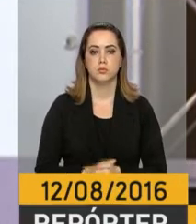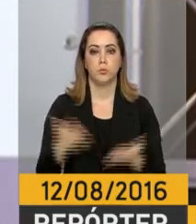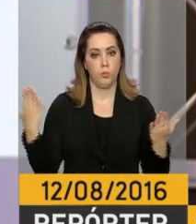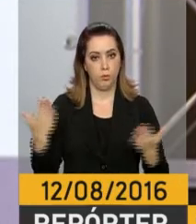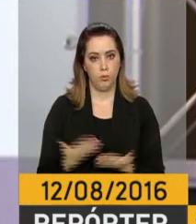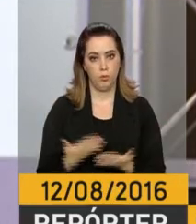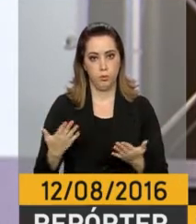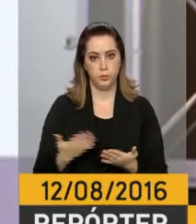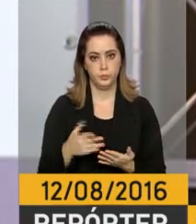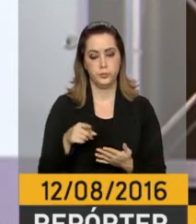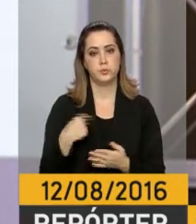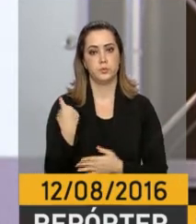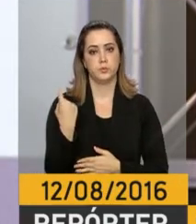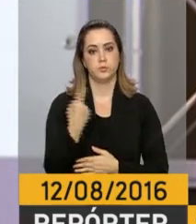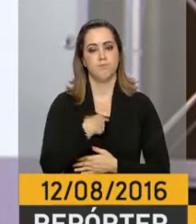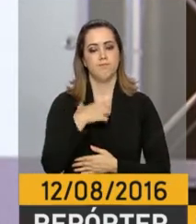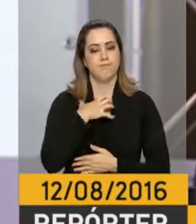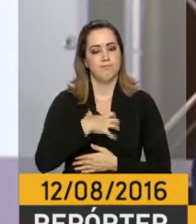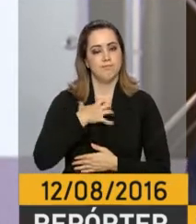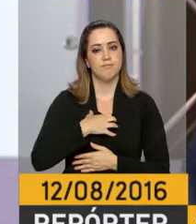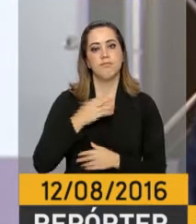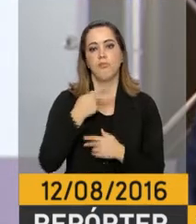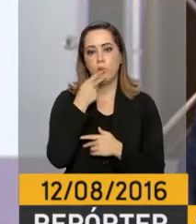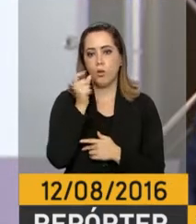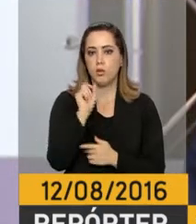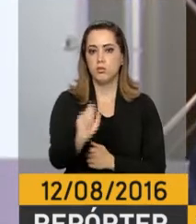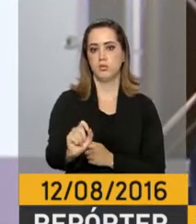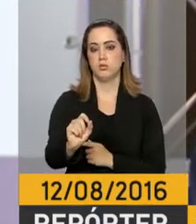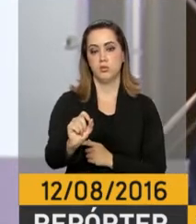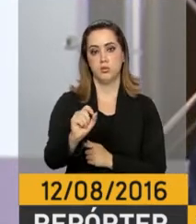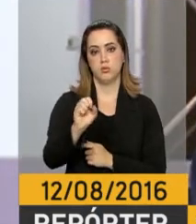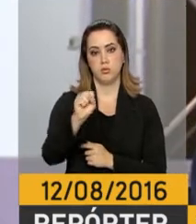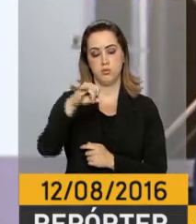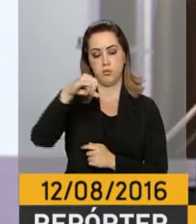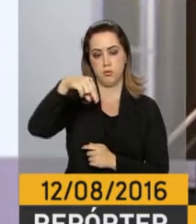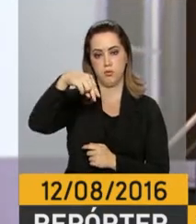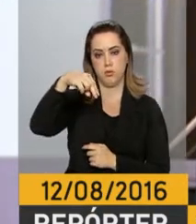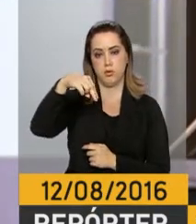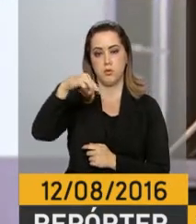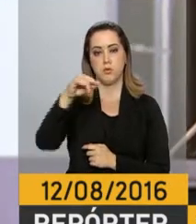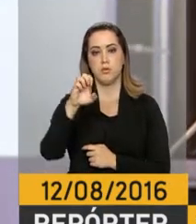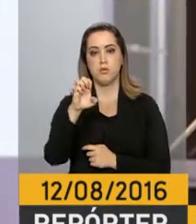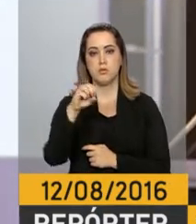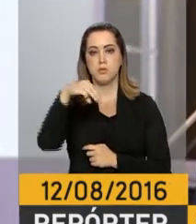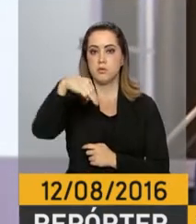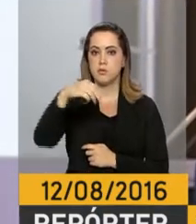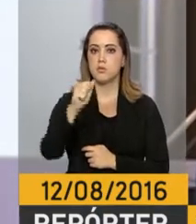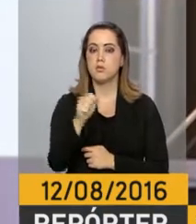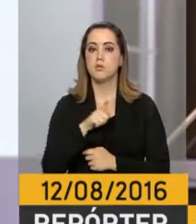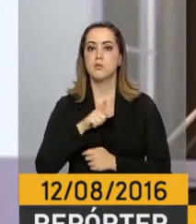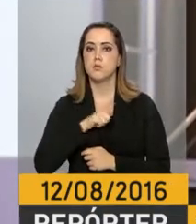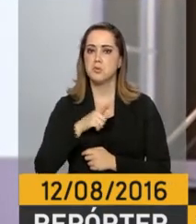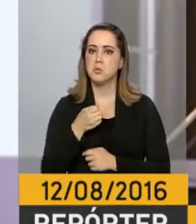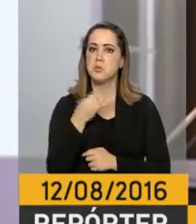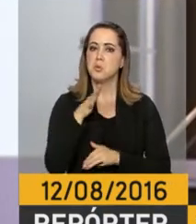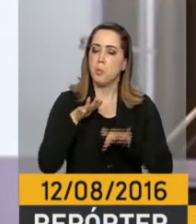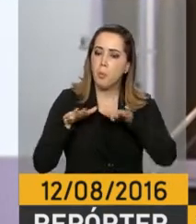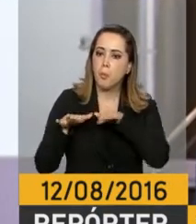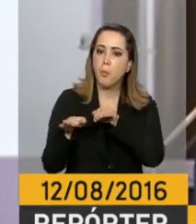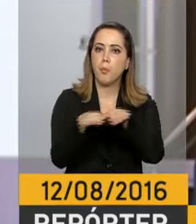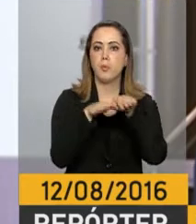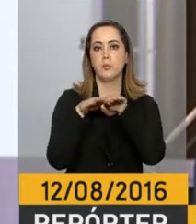Hoje, tenho a satisfação de dizer que o sistema financeiro nacional está bem capitalizado, líquido,